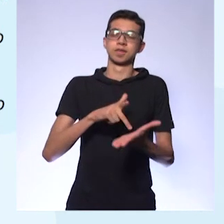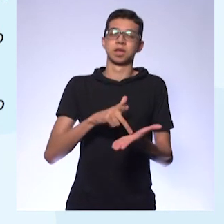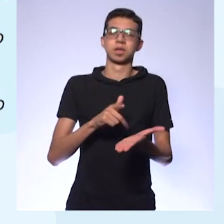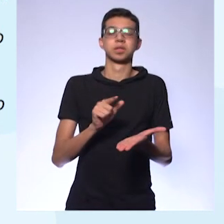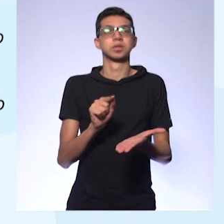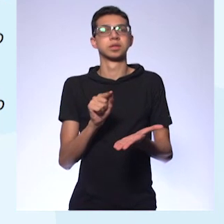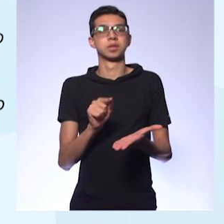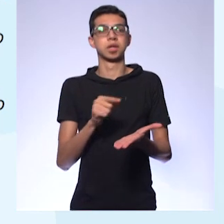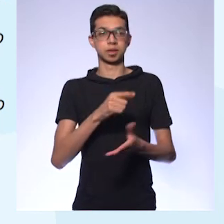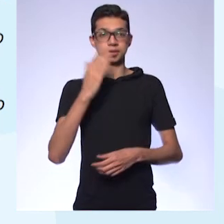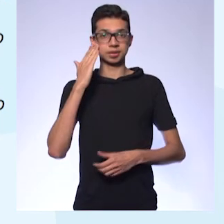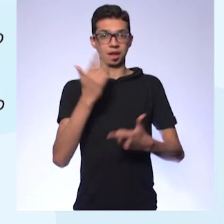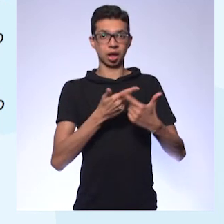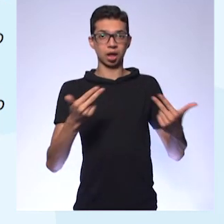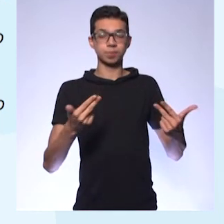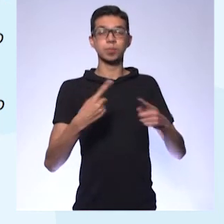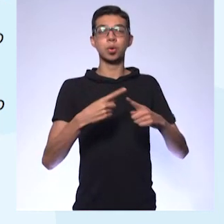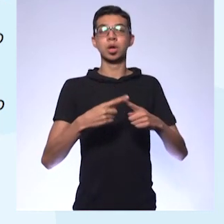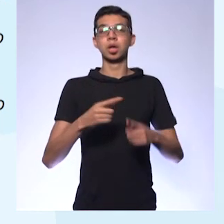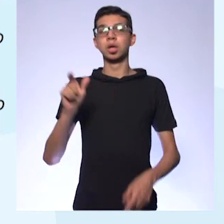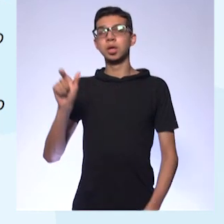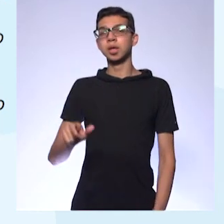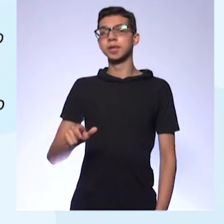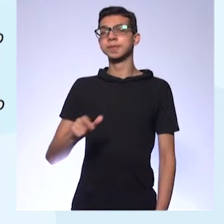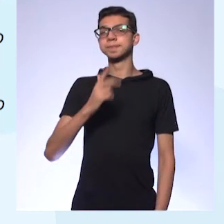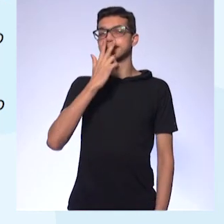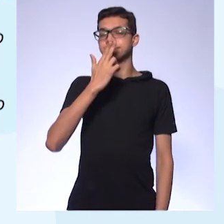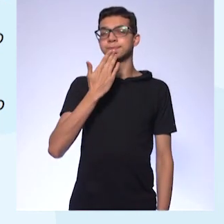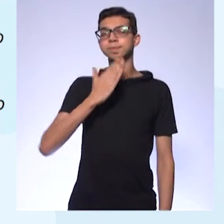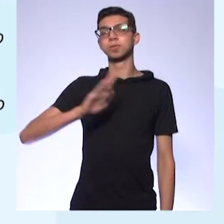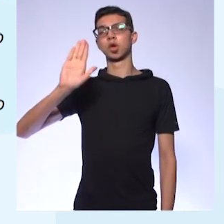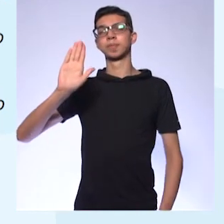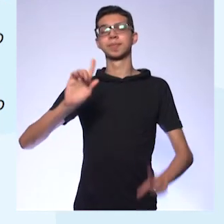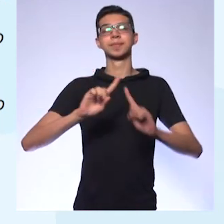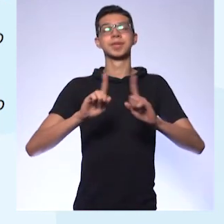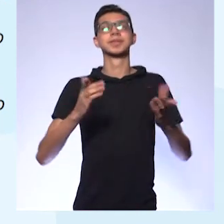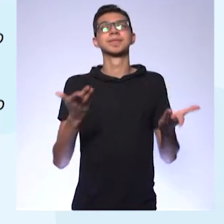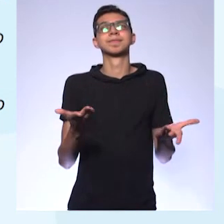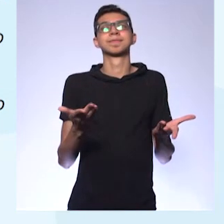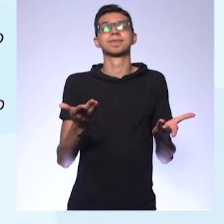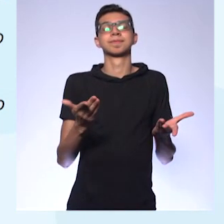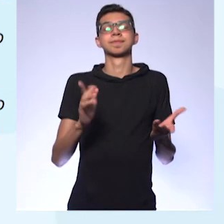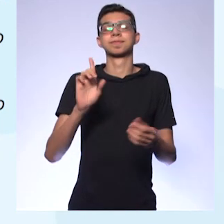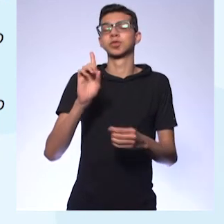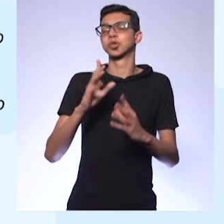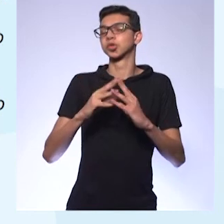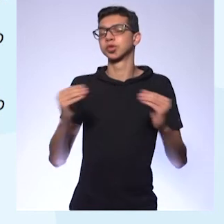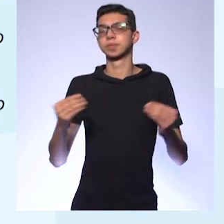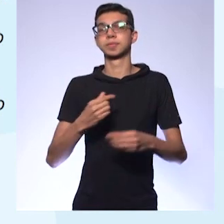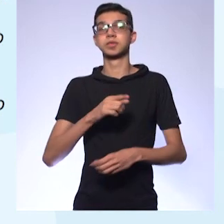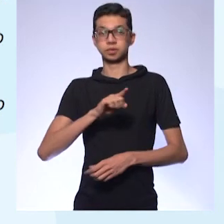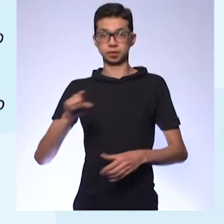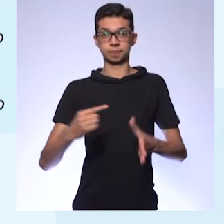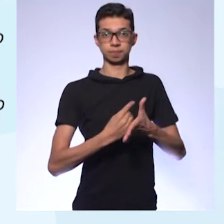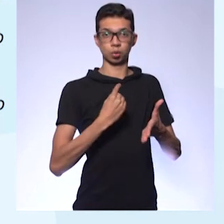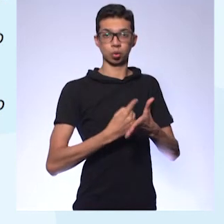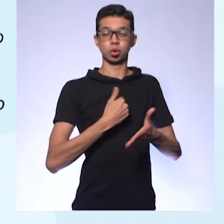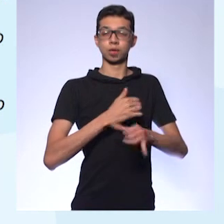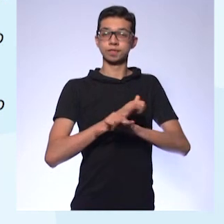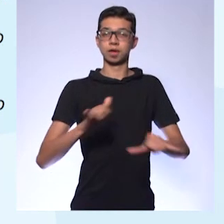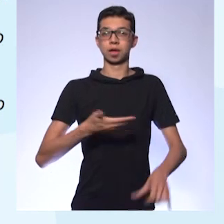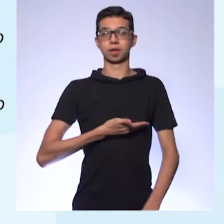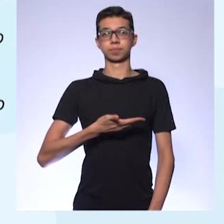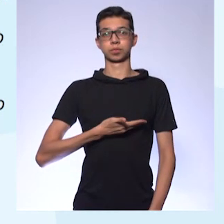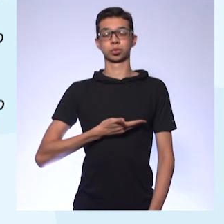me há jurado? Ai Deus, eu é? Vós me perguntades pelo vosso amigo, e eu vos digo que é sano e vivo?